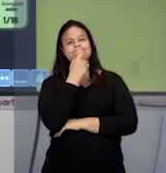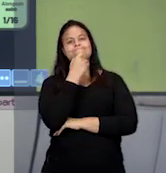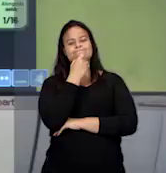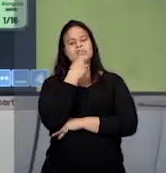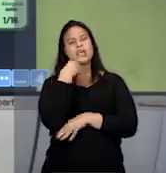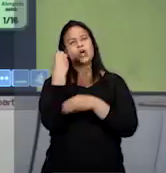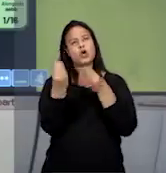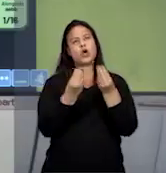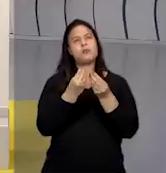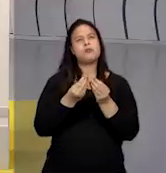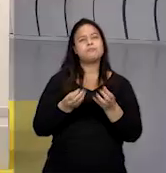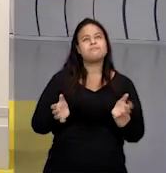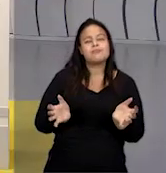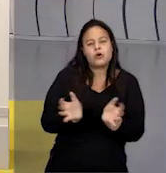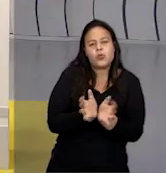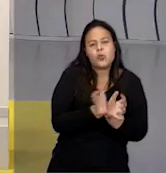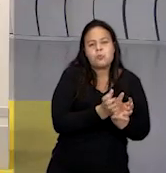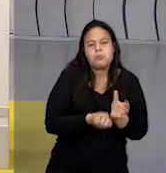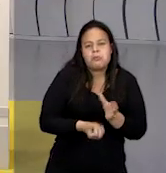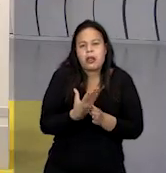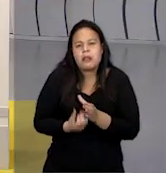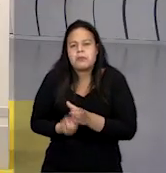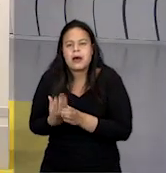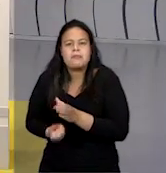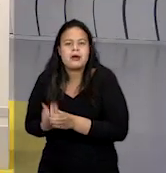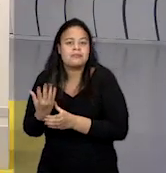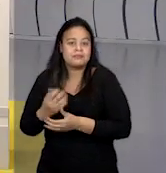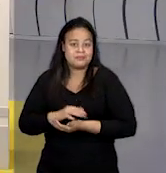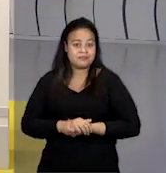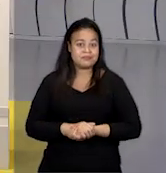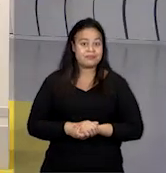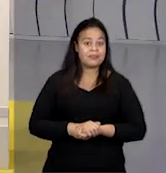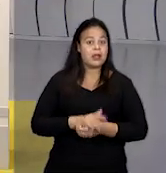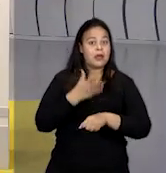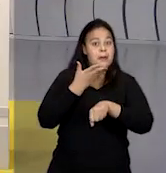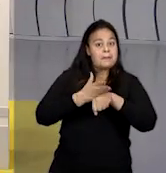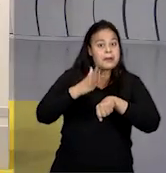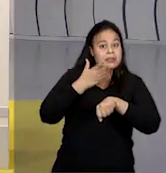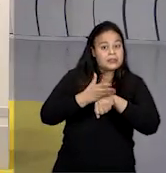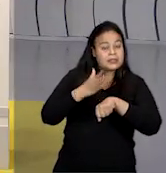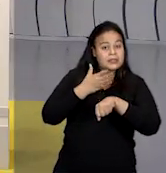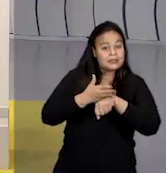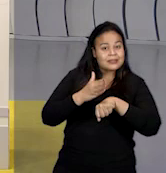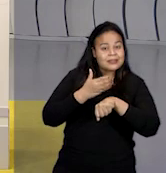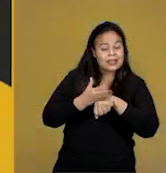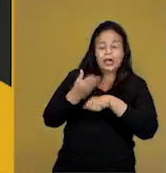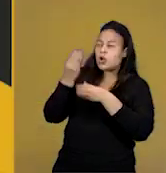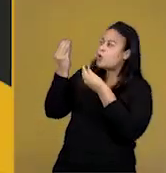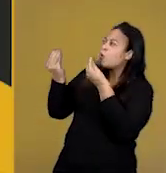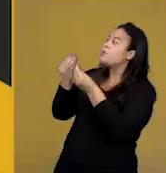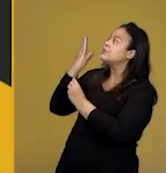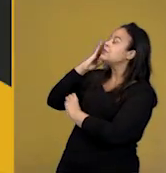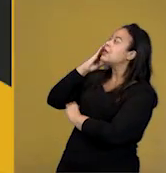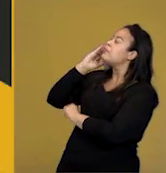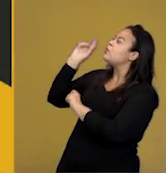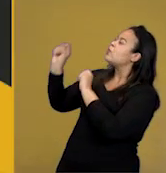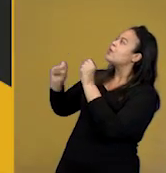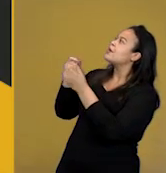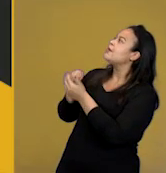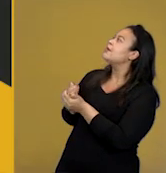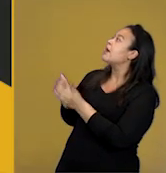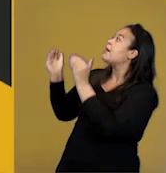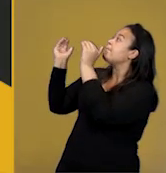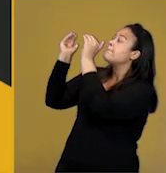essa manifestação. Então, para a gente treinar, vamos ver aqui como que vai. Então, nós sabemos que a